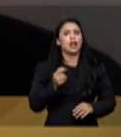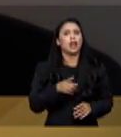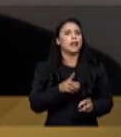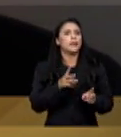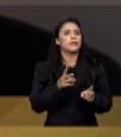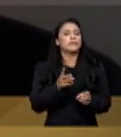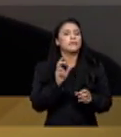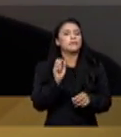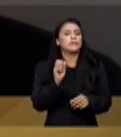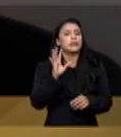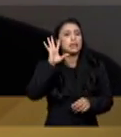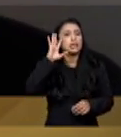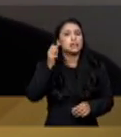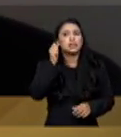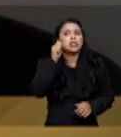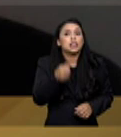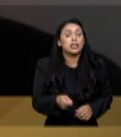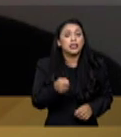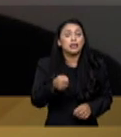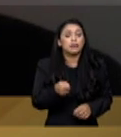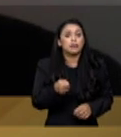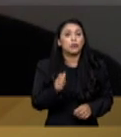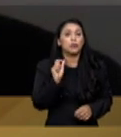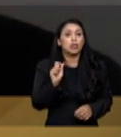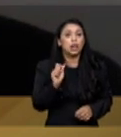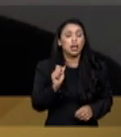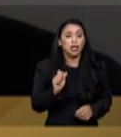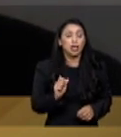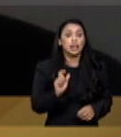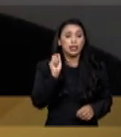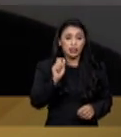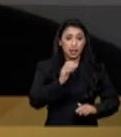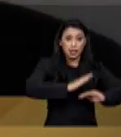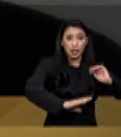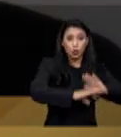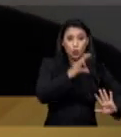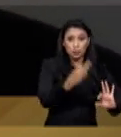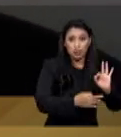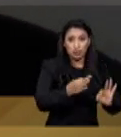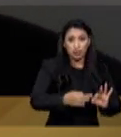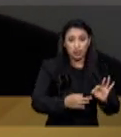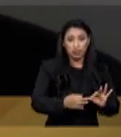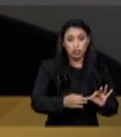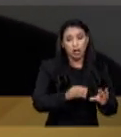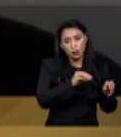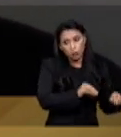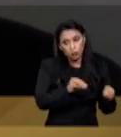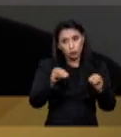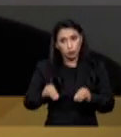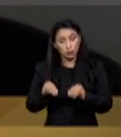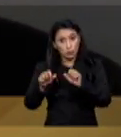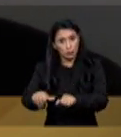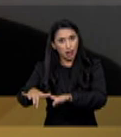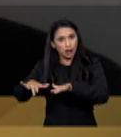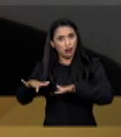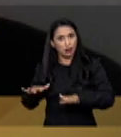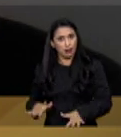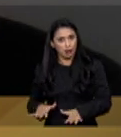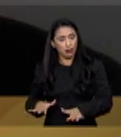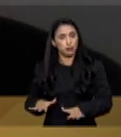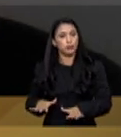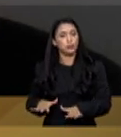da 13ª Vara Federal de Curitiba veio a ser explicitada pelo plenário do Supremo Tribunal